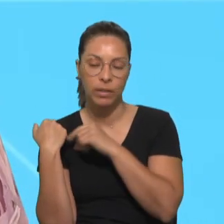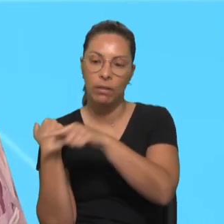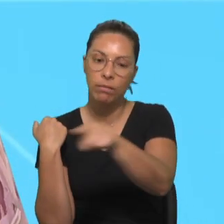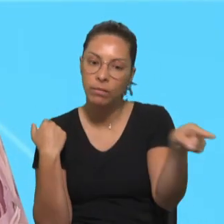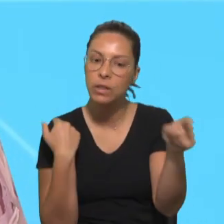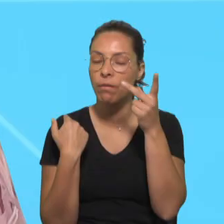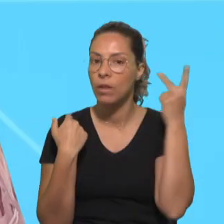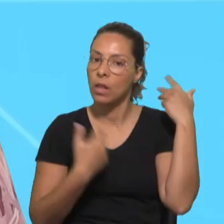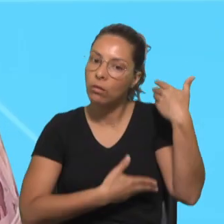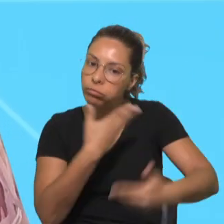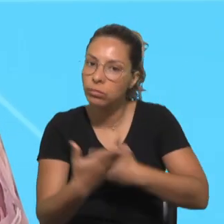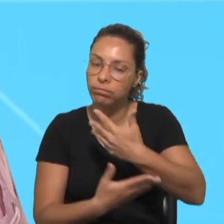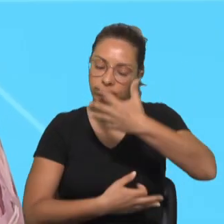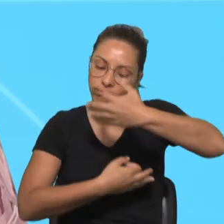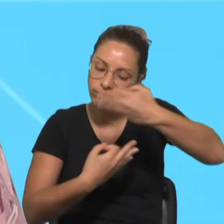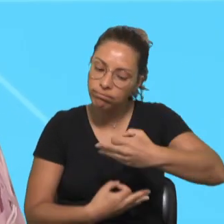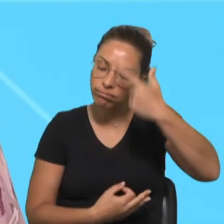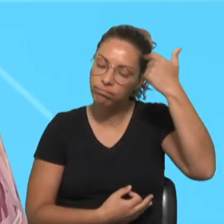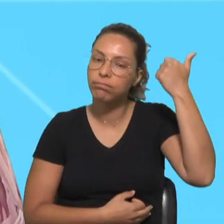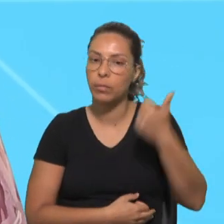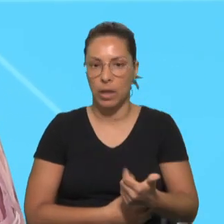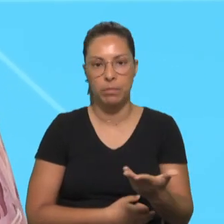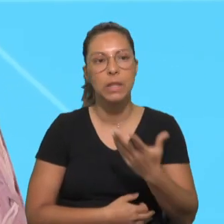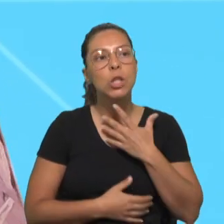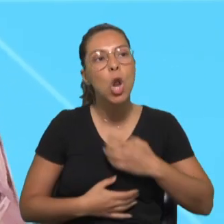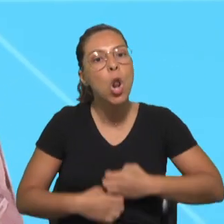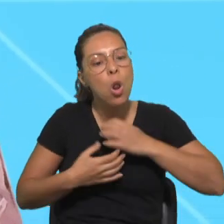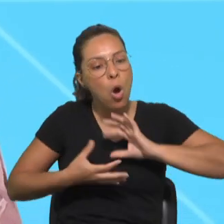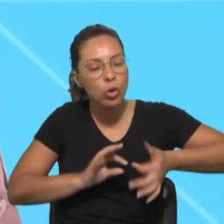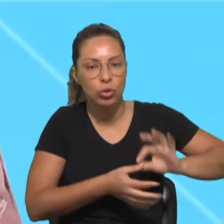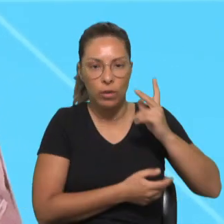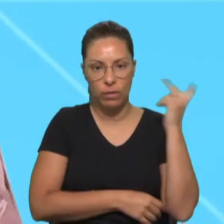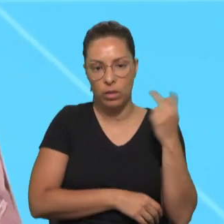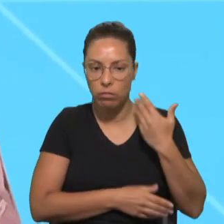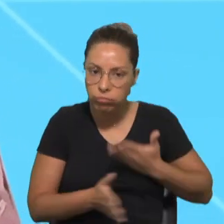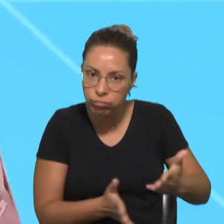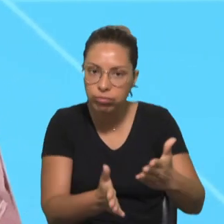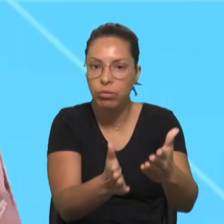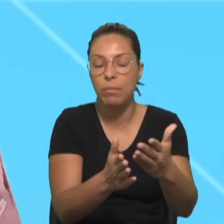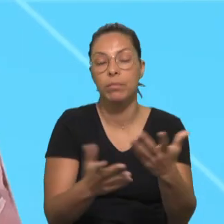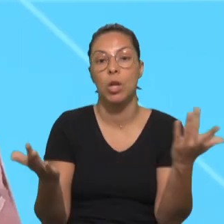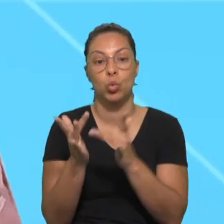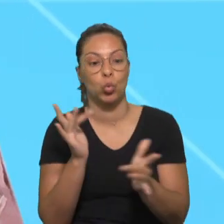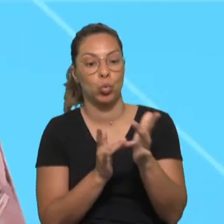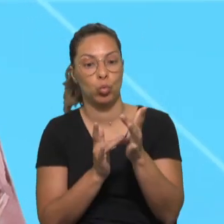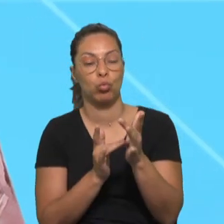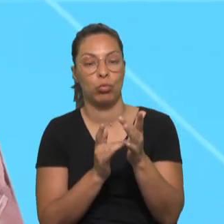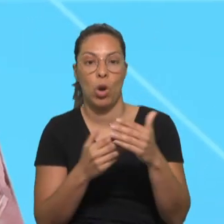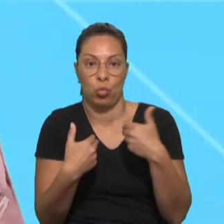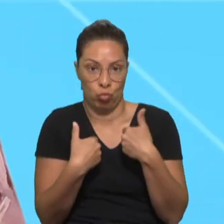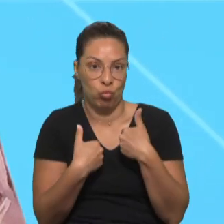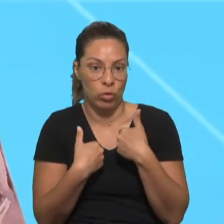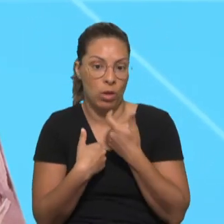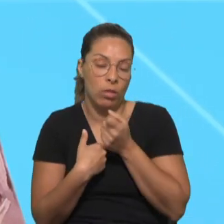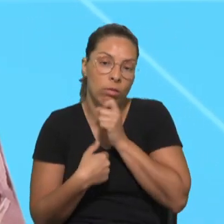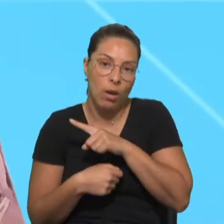vivam a vida com dignidade e bem vivida, com sentido, não é? Jesus que nos ajuda e que nos pede que aprendamos